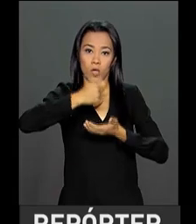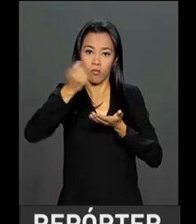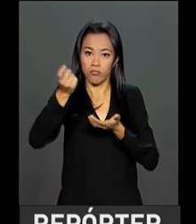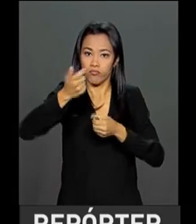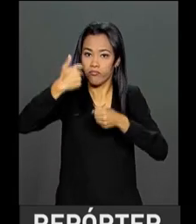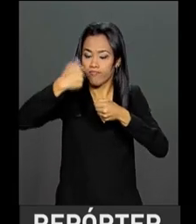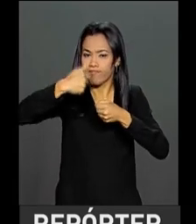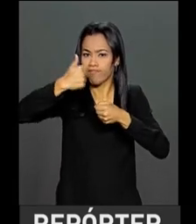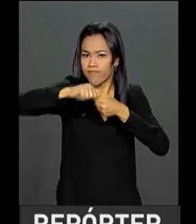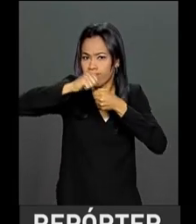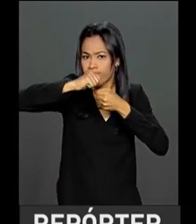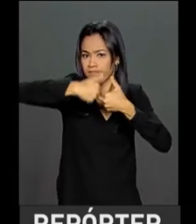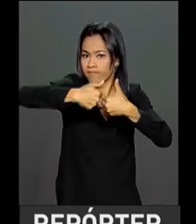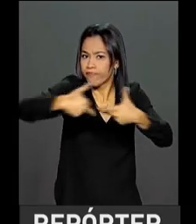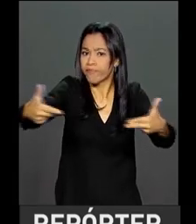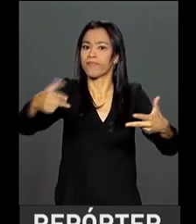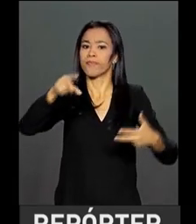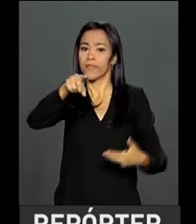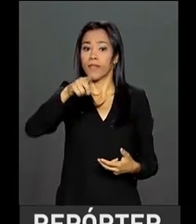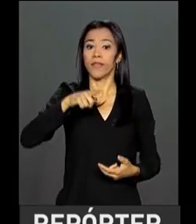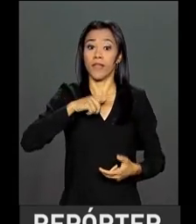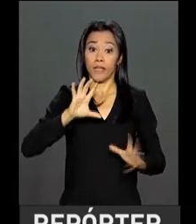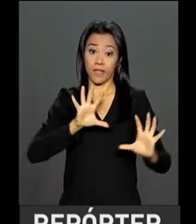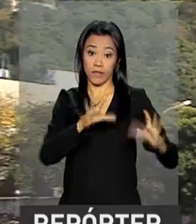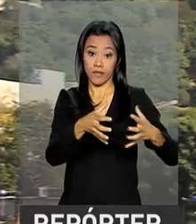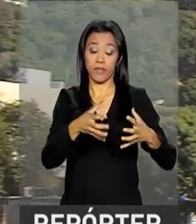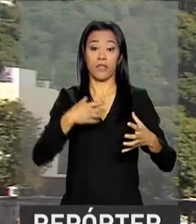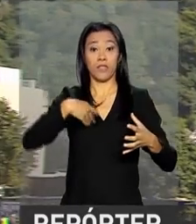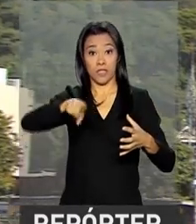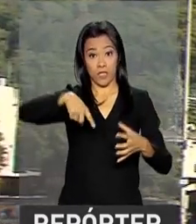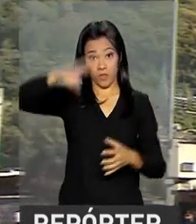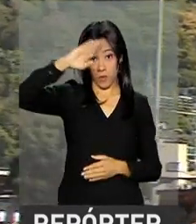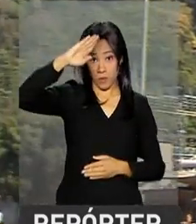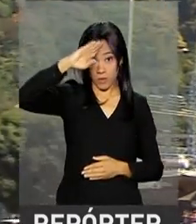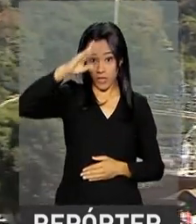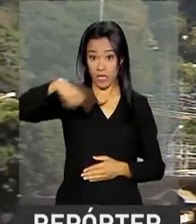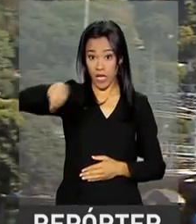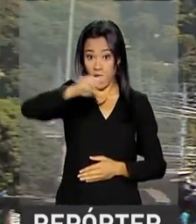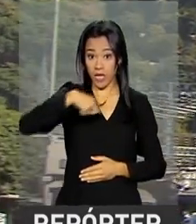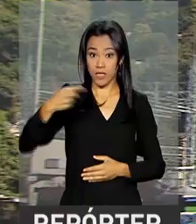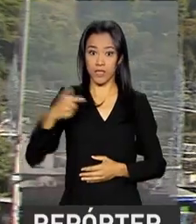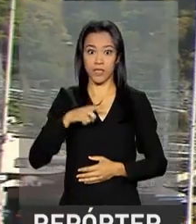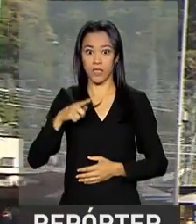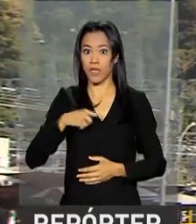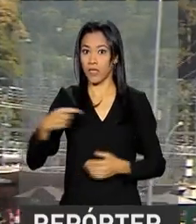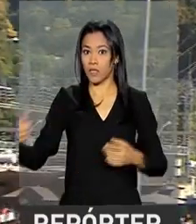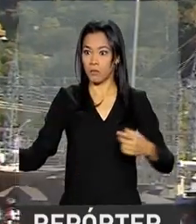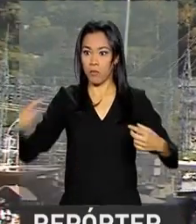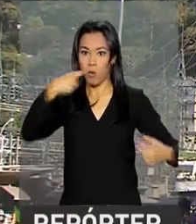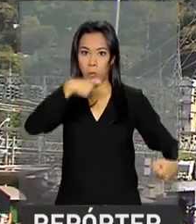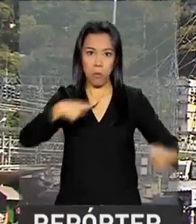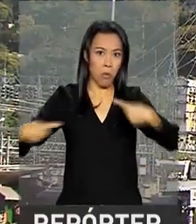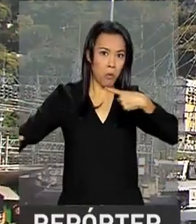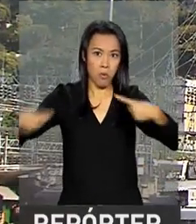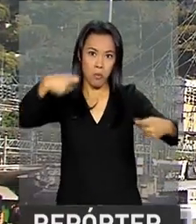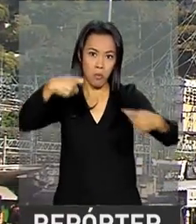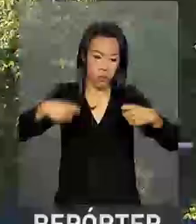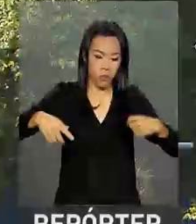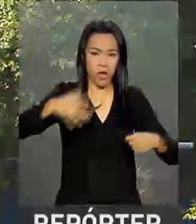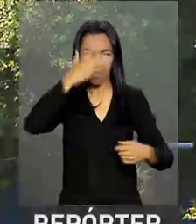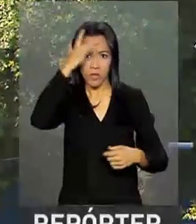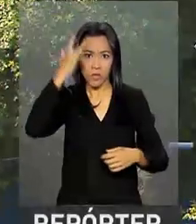entre traficantes e forças policiais colocou sob fogo cruzado moradores da comunidade